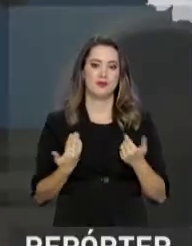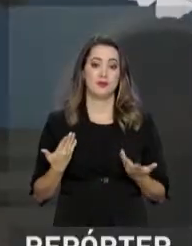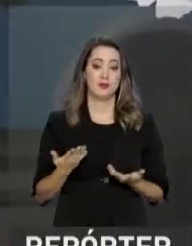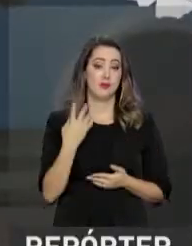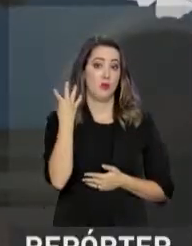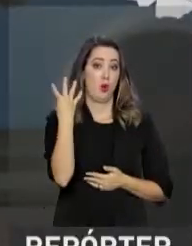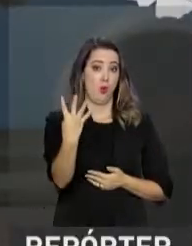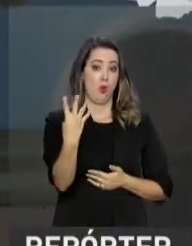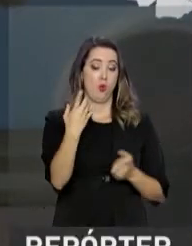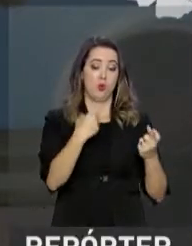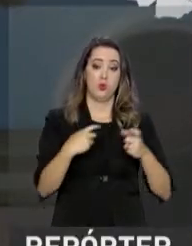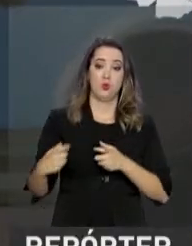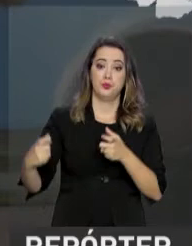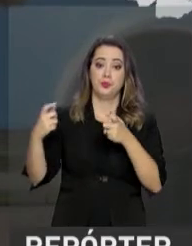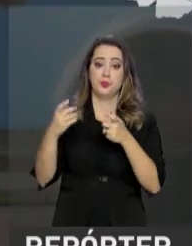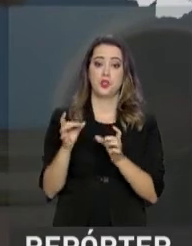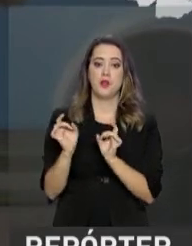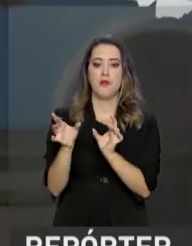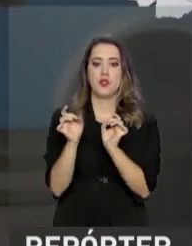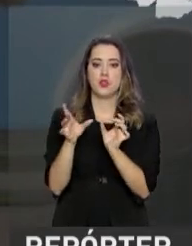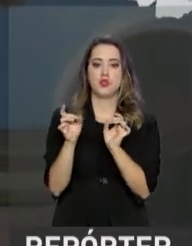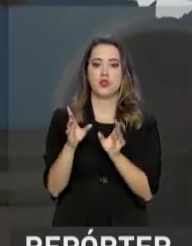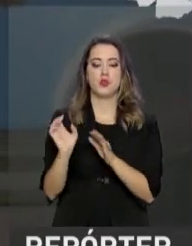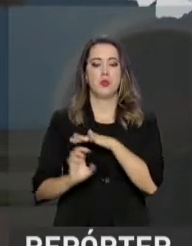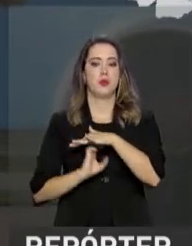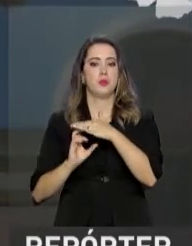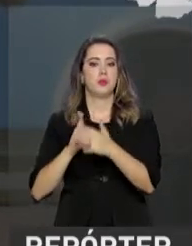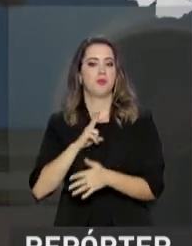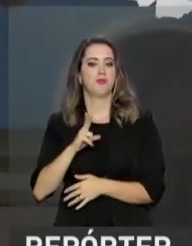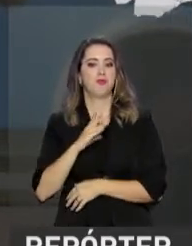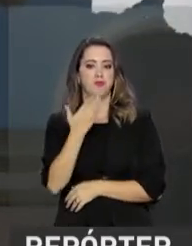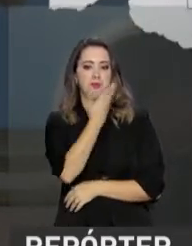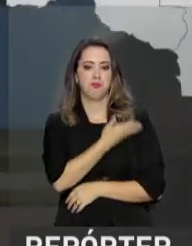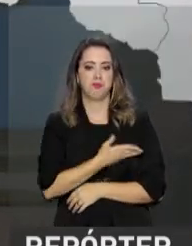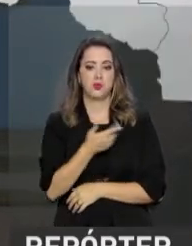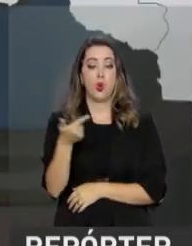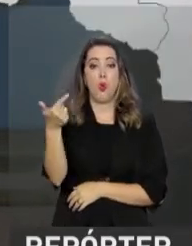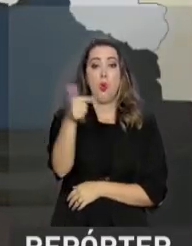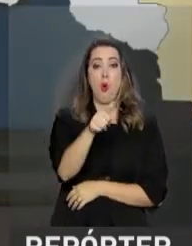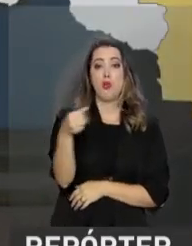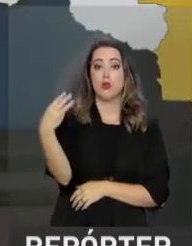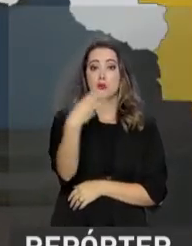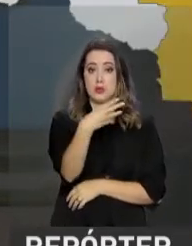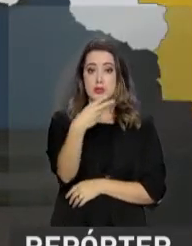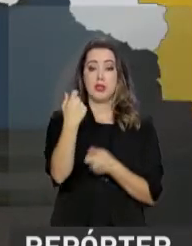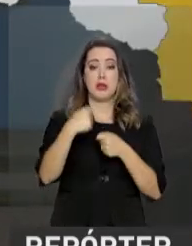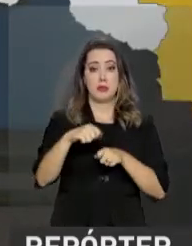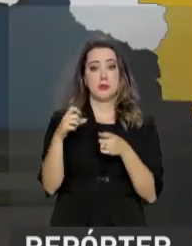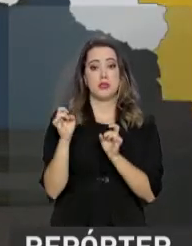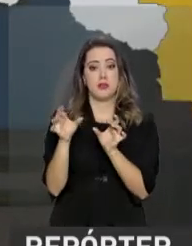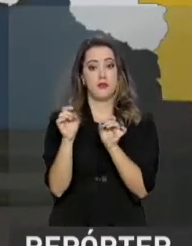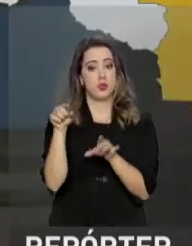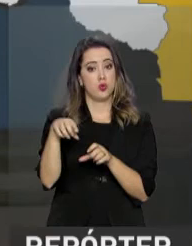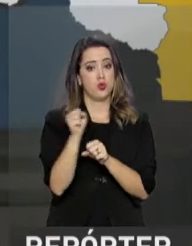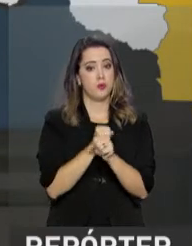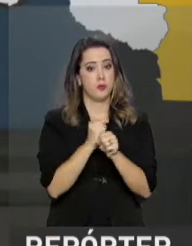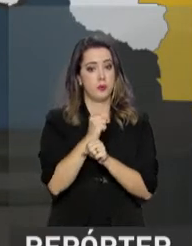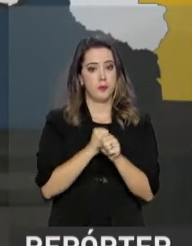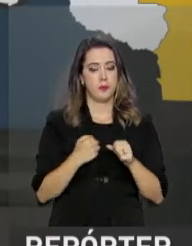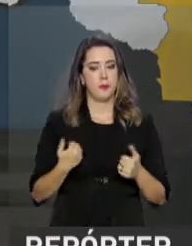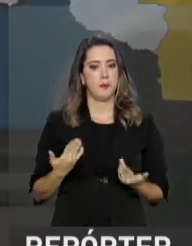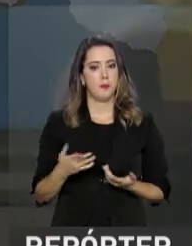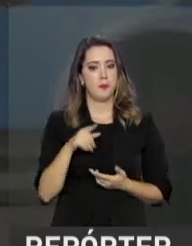quatro aeroportos foram concedidos à iniciativa privada outros 13 devem ser leiloados ainda este